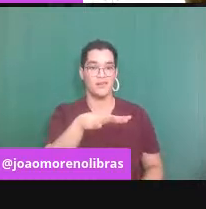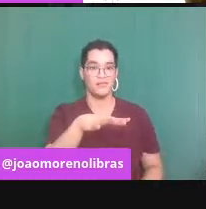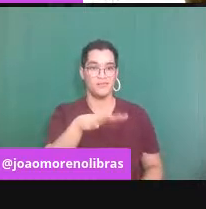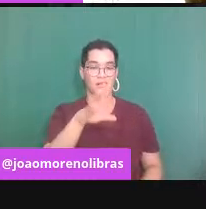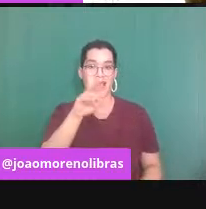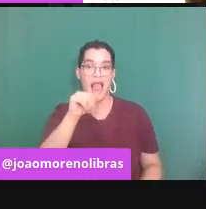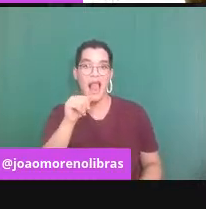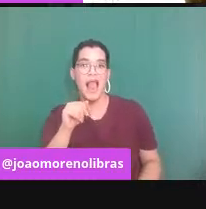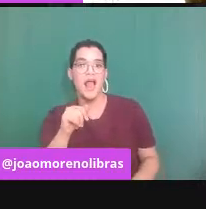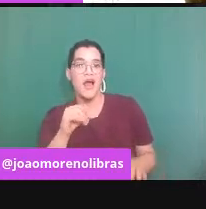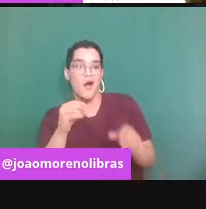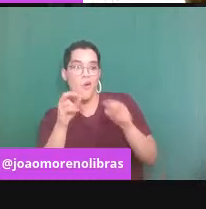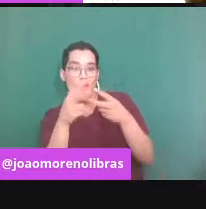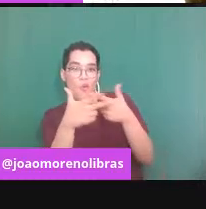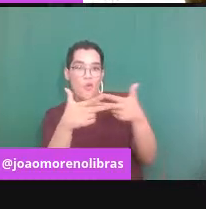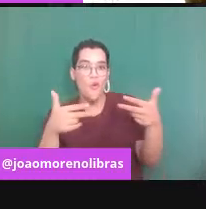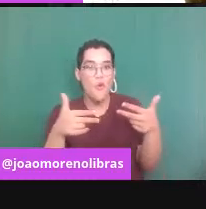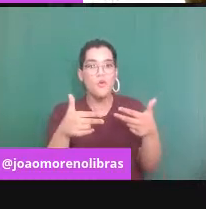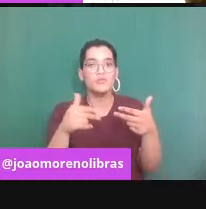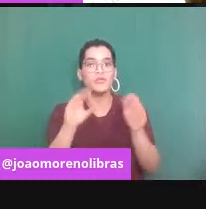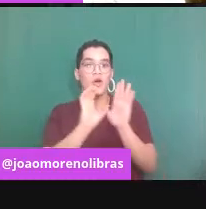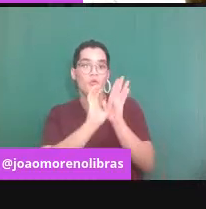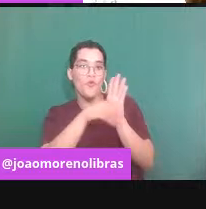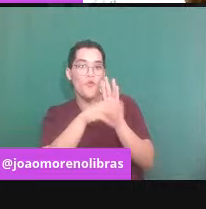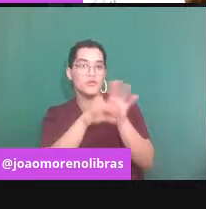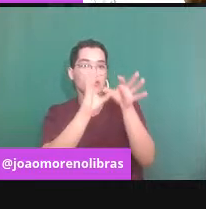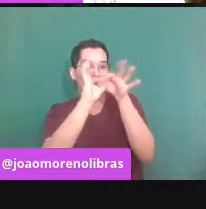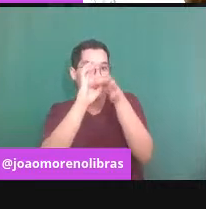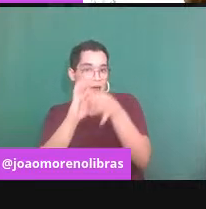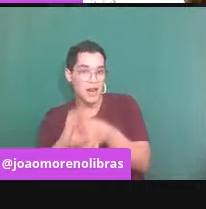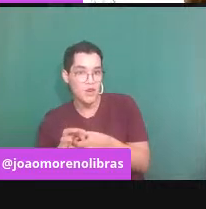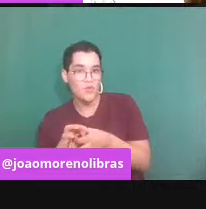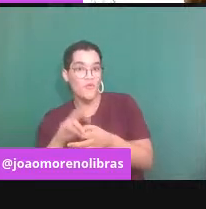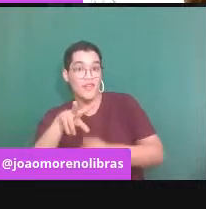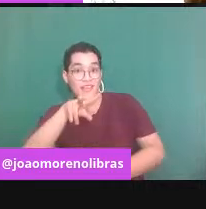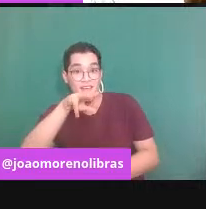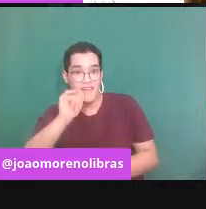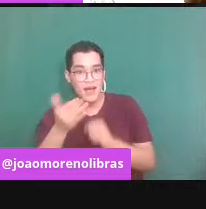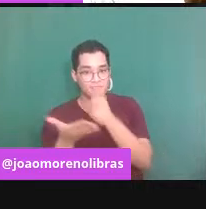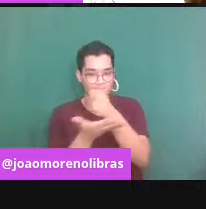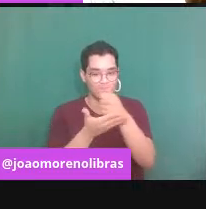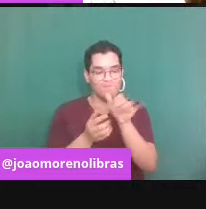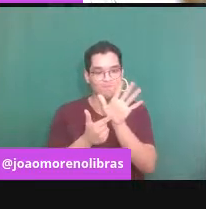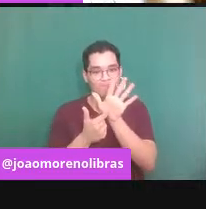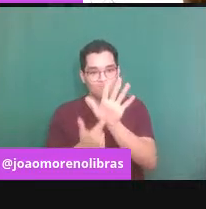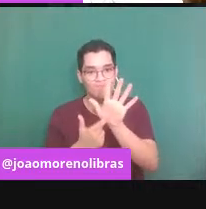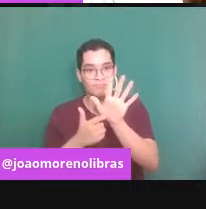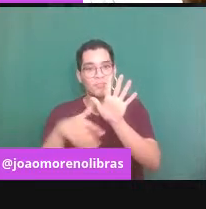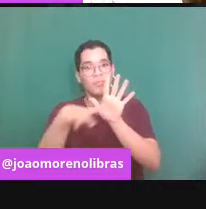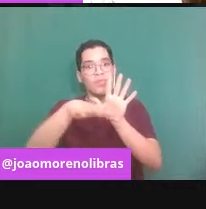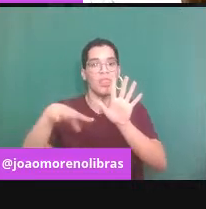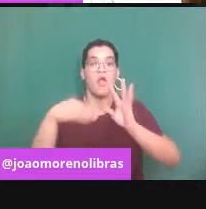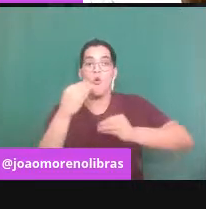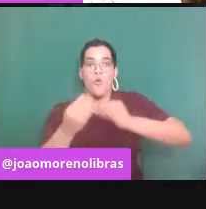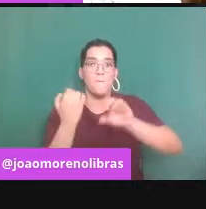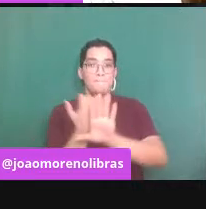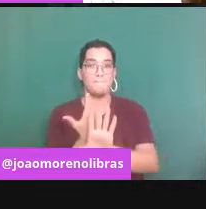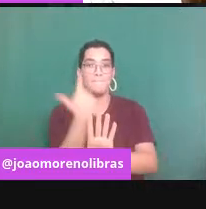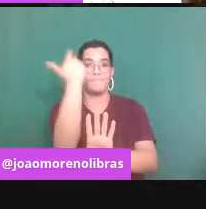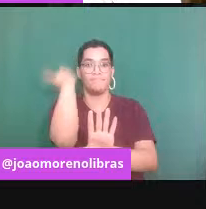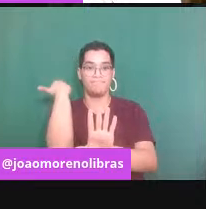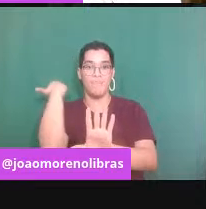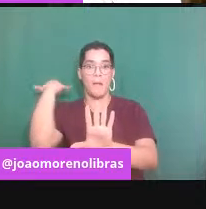conceitos que norteiam o desenvolvimento de pesquisas na área. Entre eles, nós podemos apontar a concepção de língua